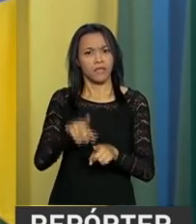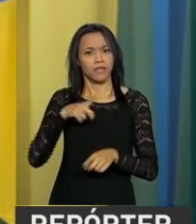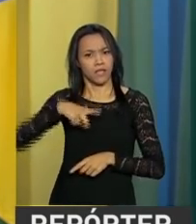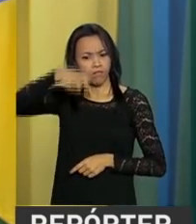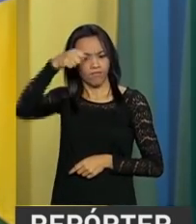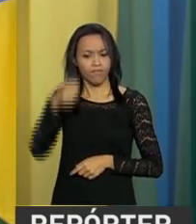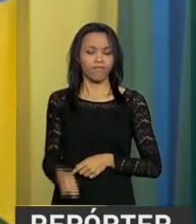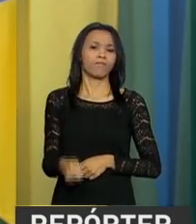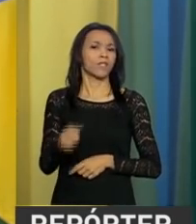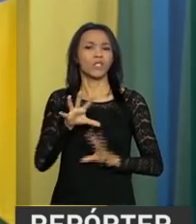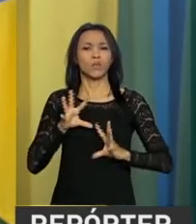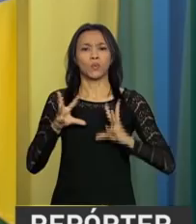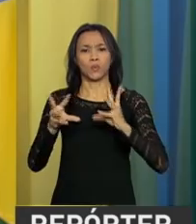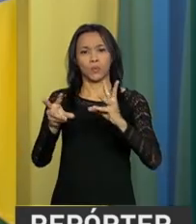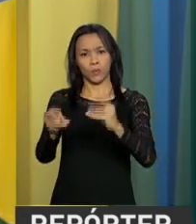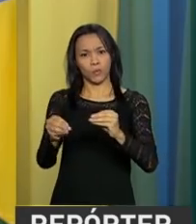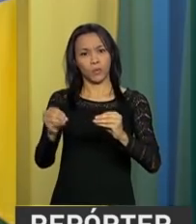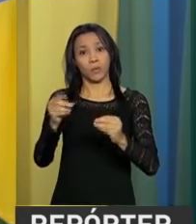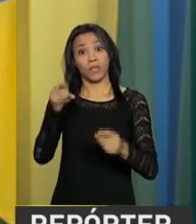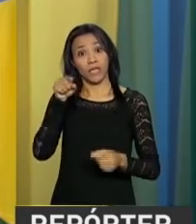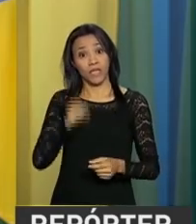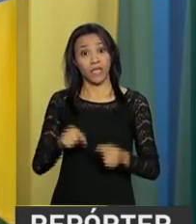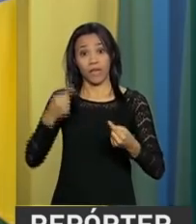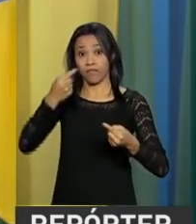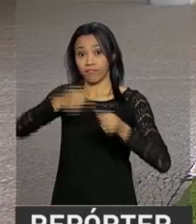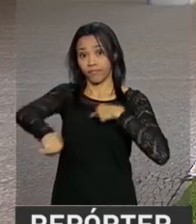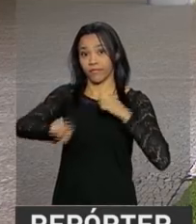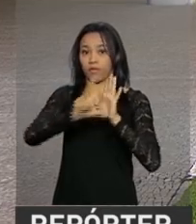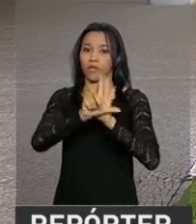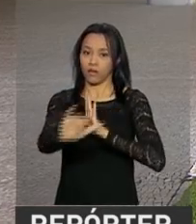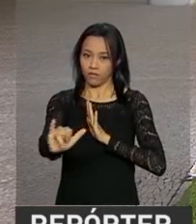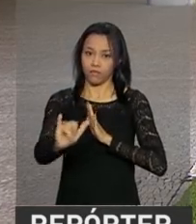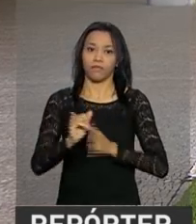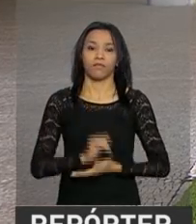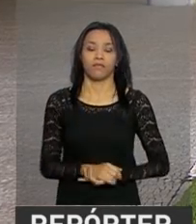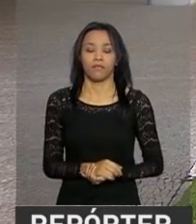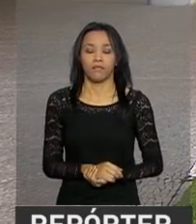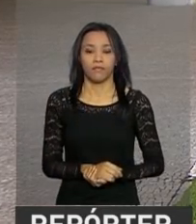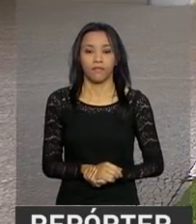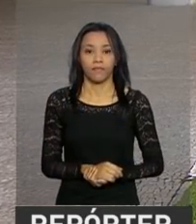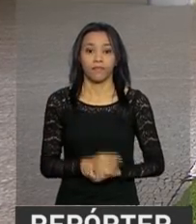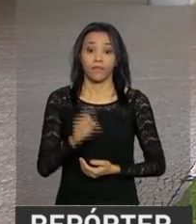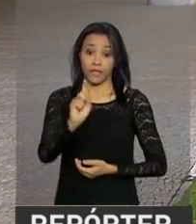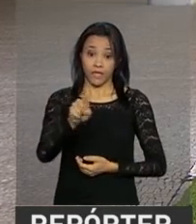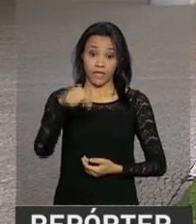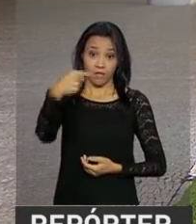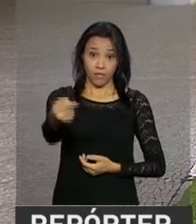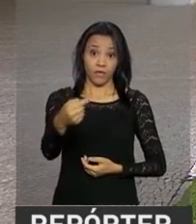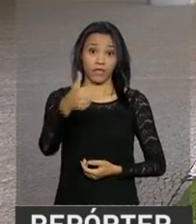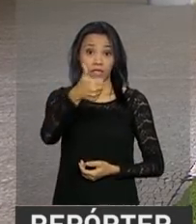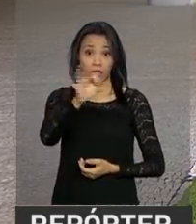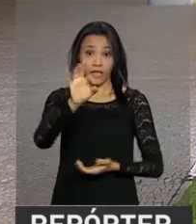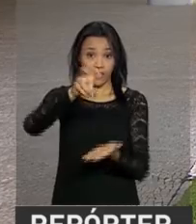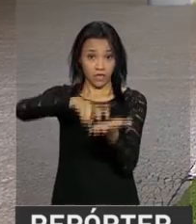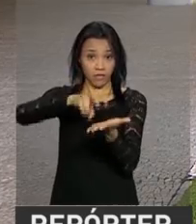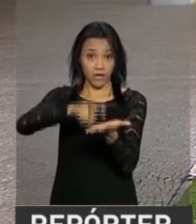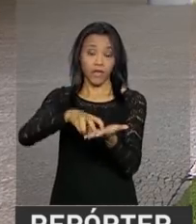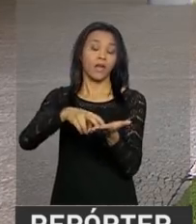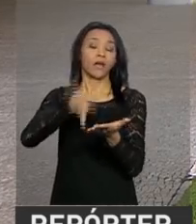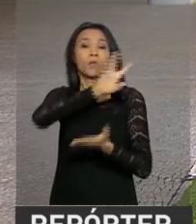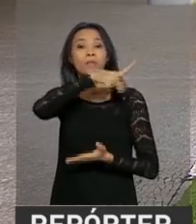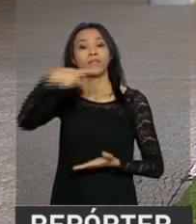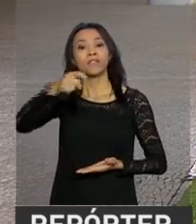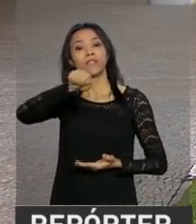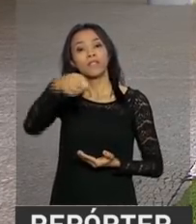com tudo que se afaste da estrita legalidade. E logo mais, às 10 horas da manhã, o presidente